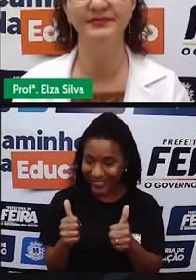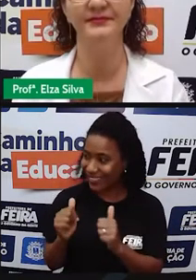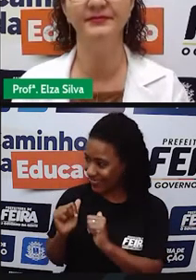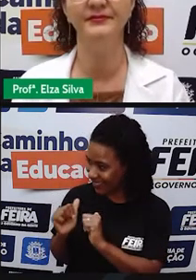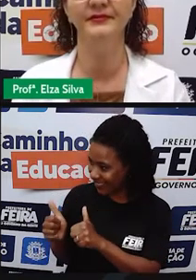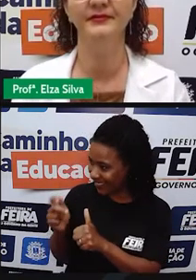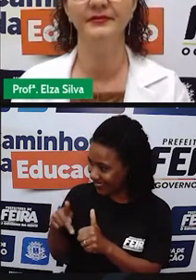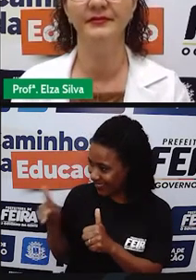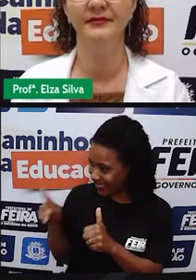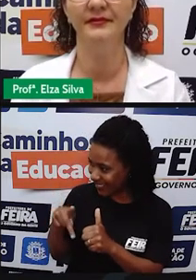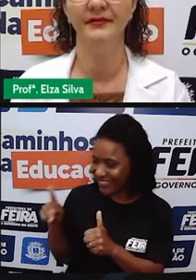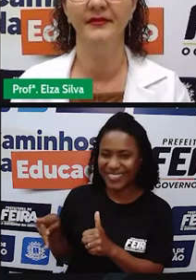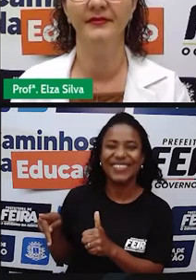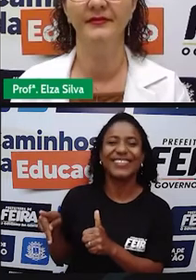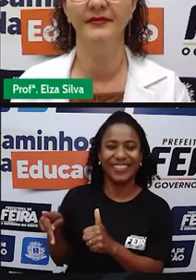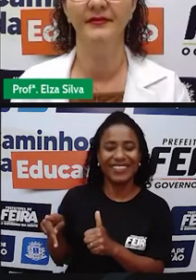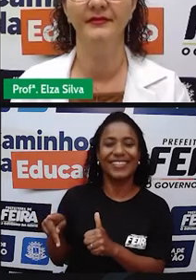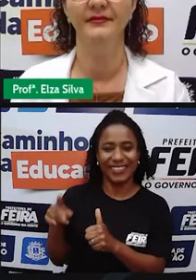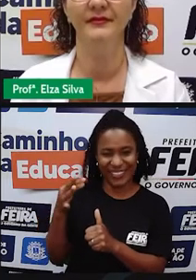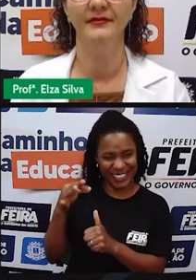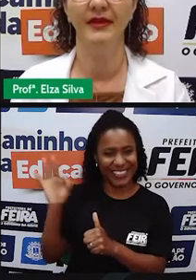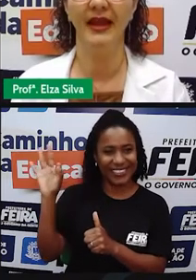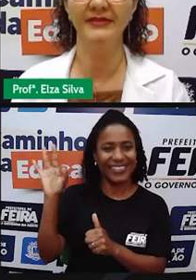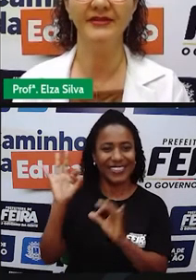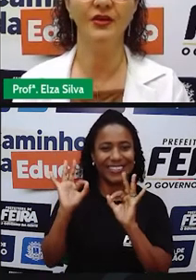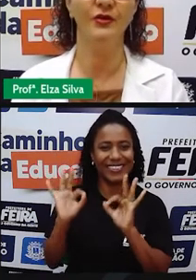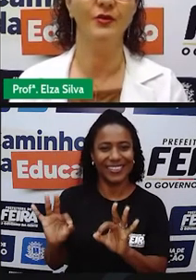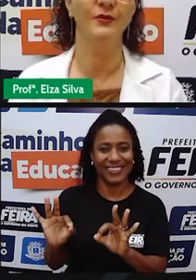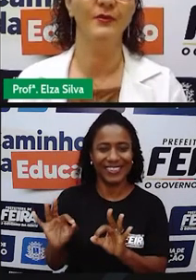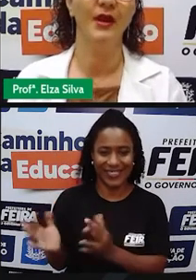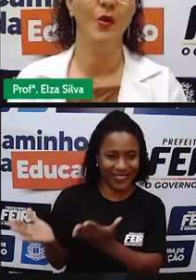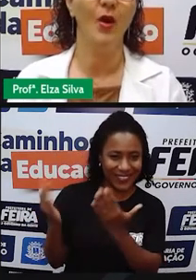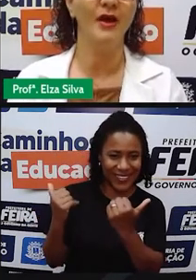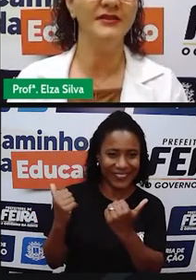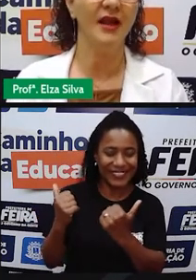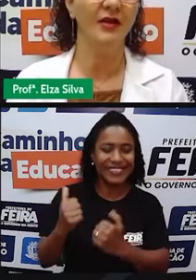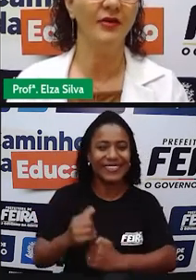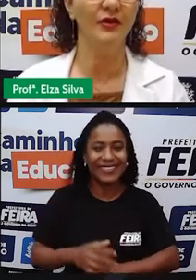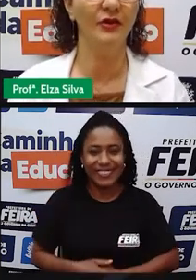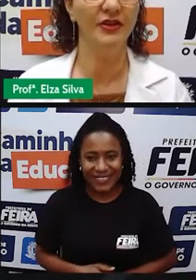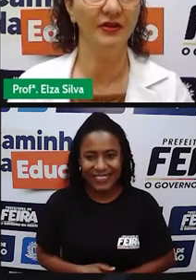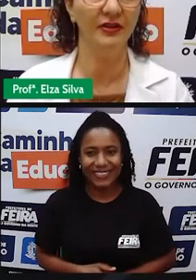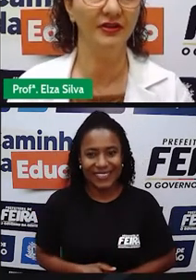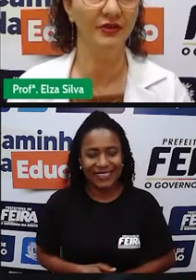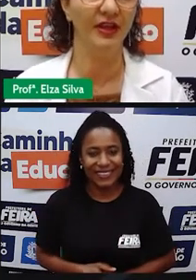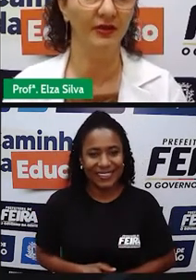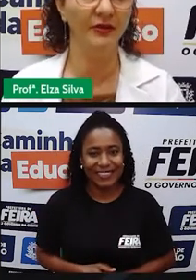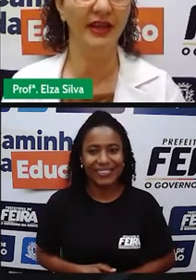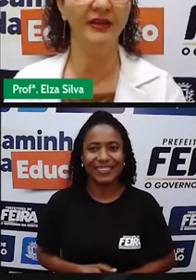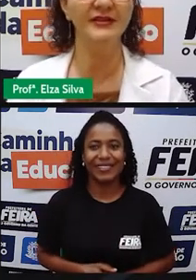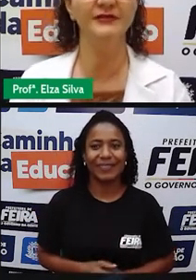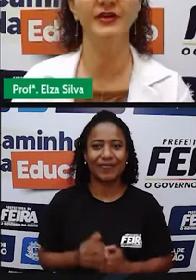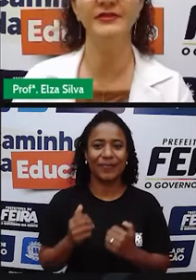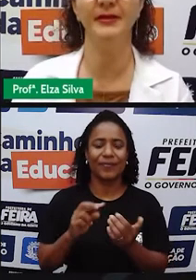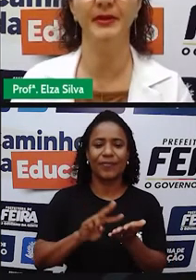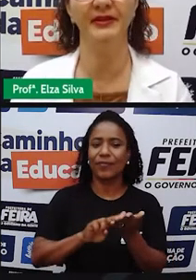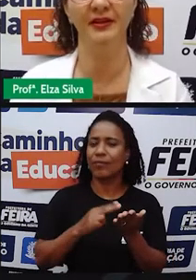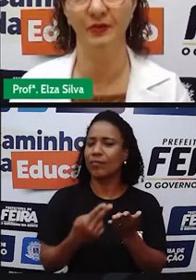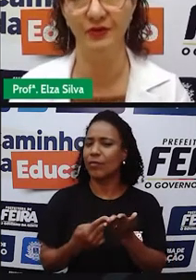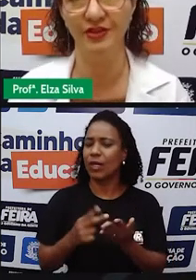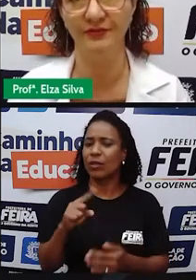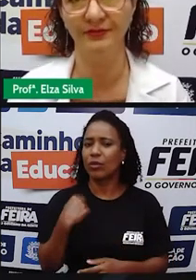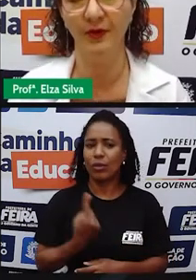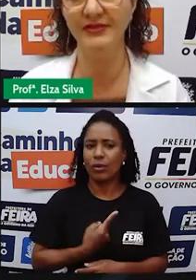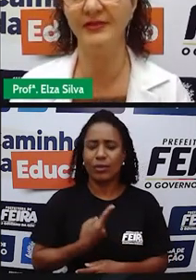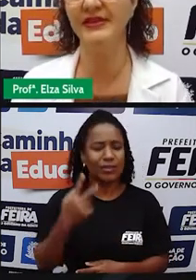Andrea? Yes, let's go, Elsa. Let's go. What are you going to learn today? O que é que nós vamos